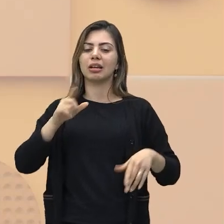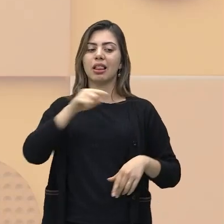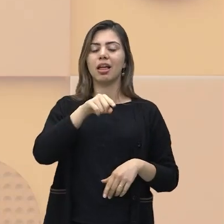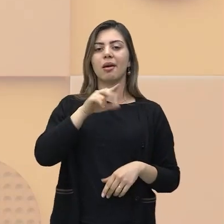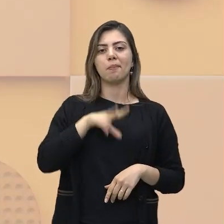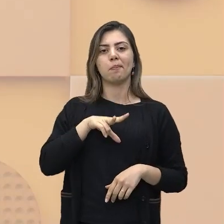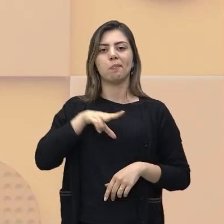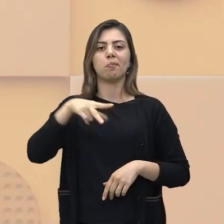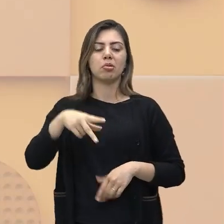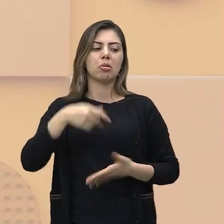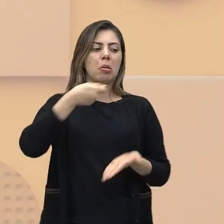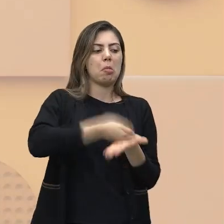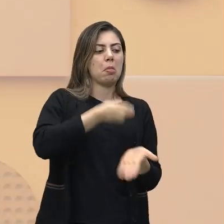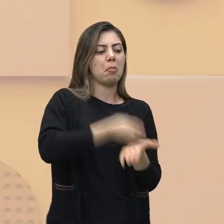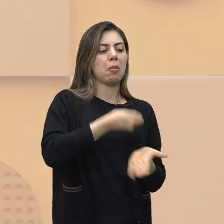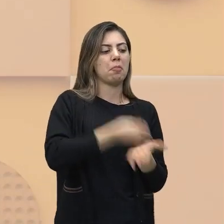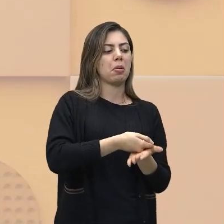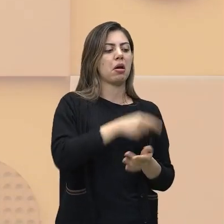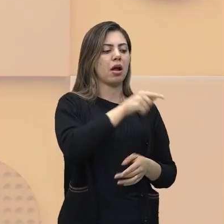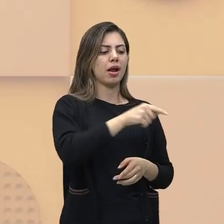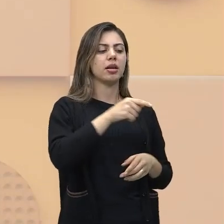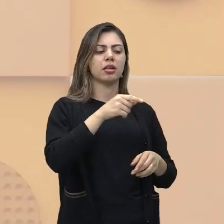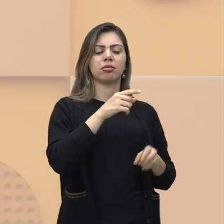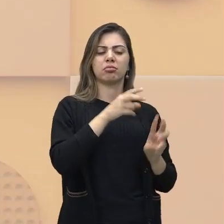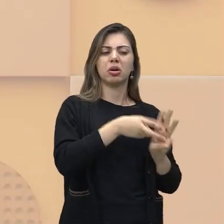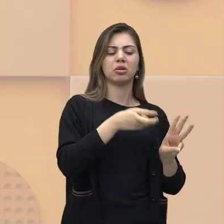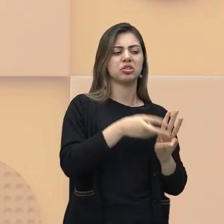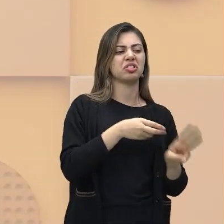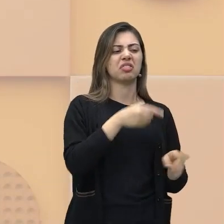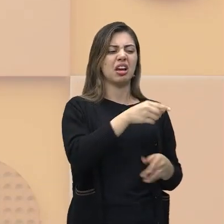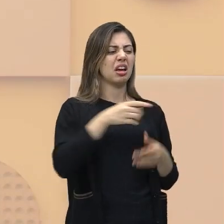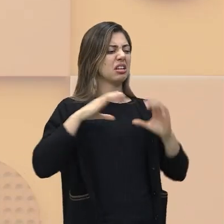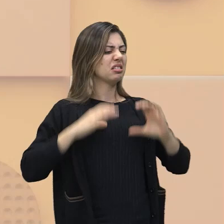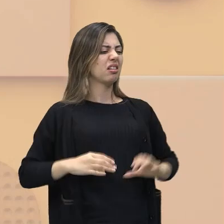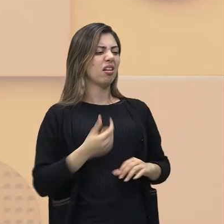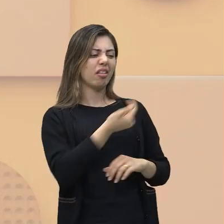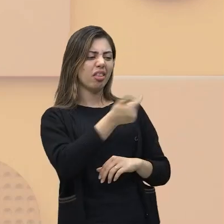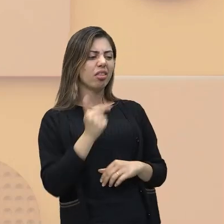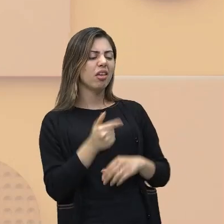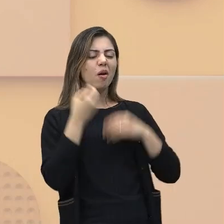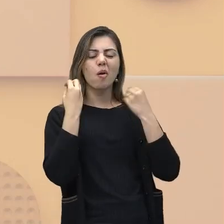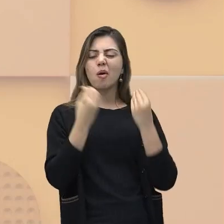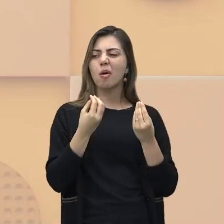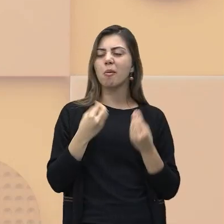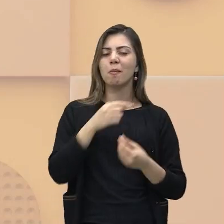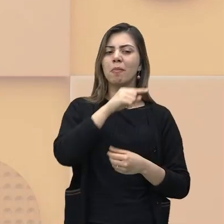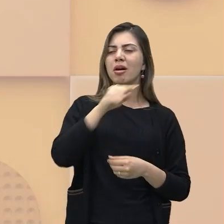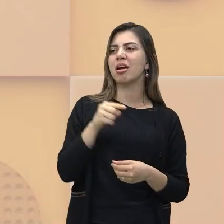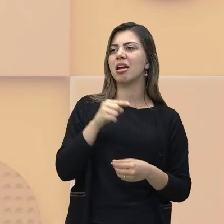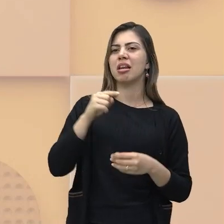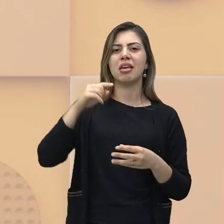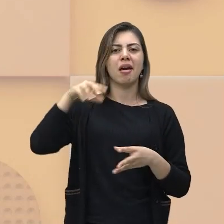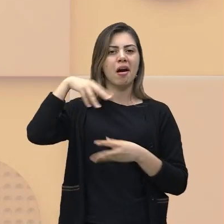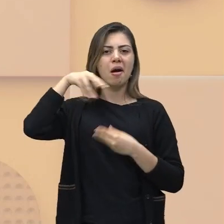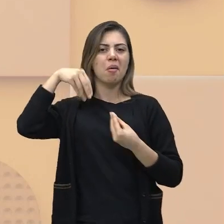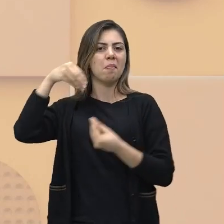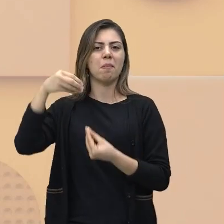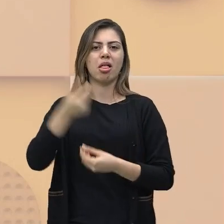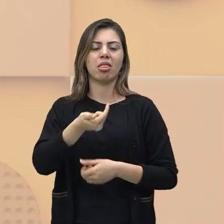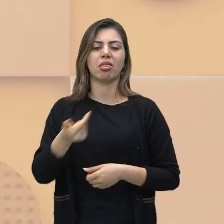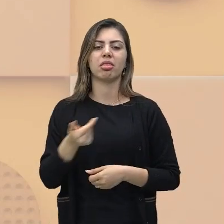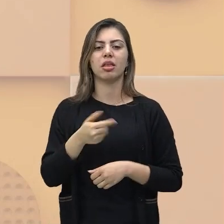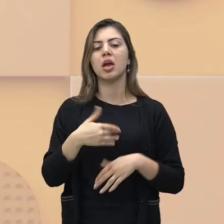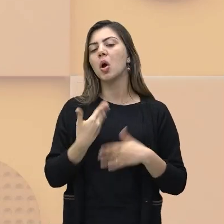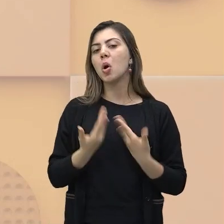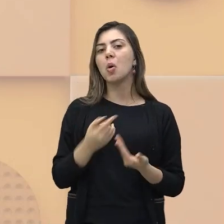indígena, dizendo que não, o indígena não é civilizado, ele não tem alma e também ele